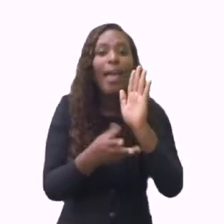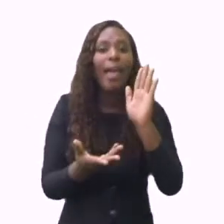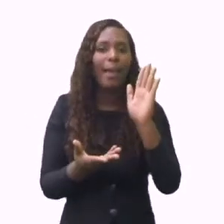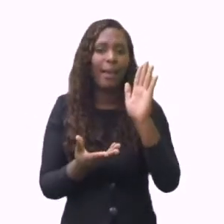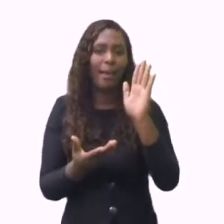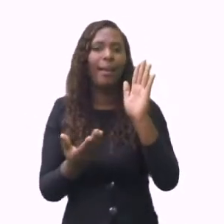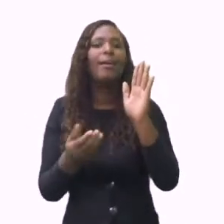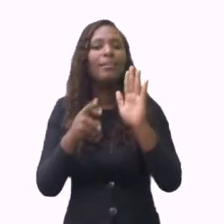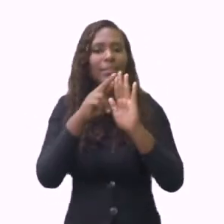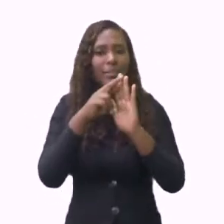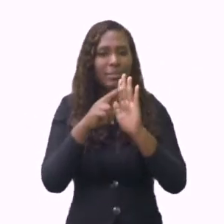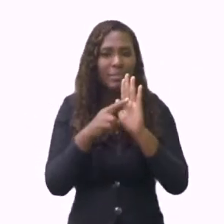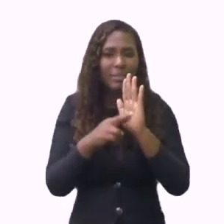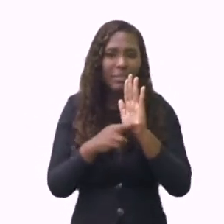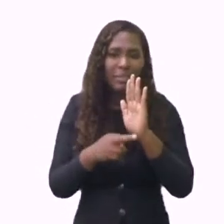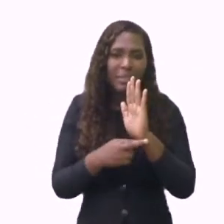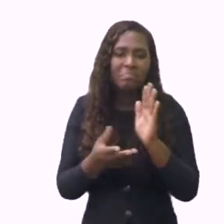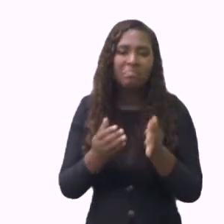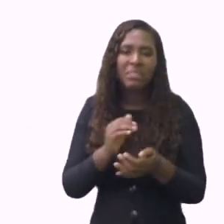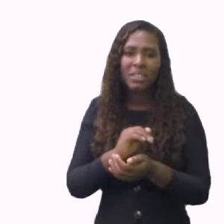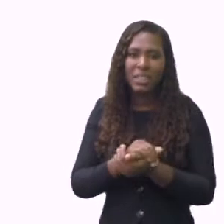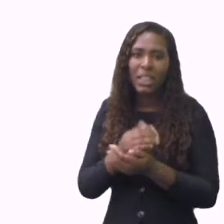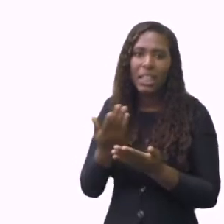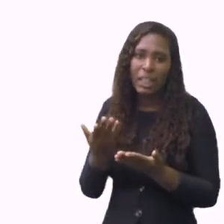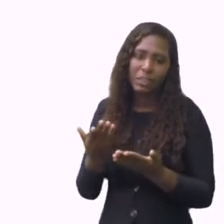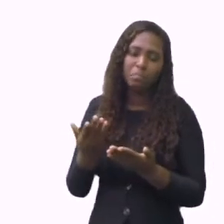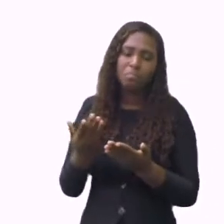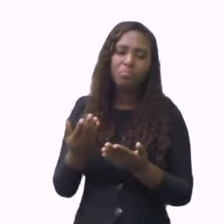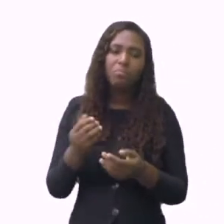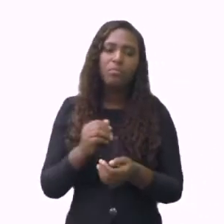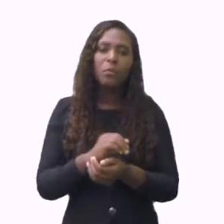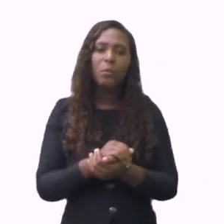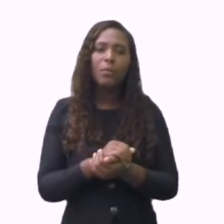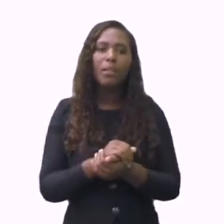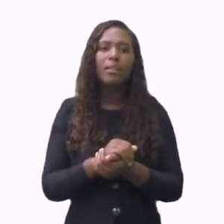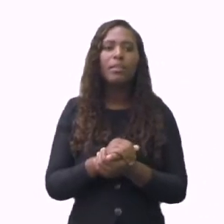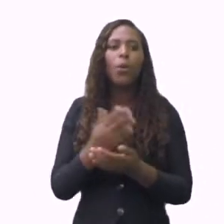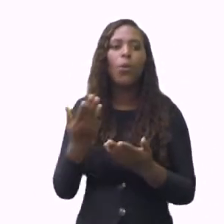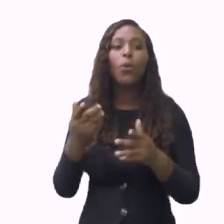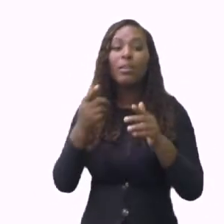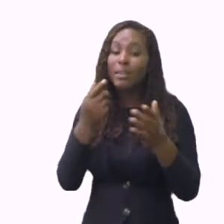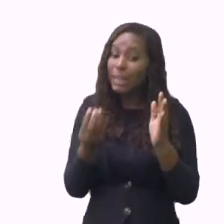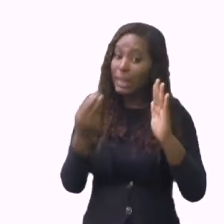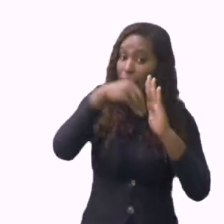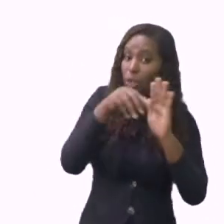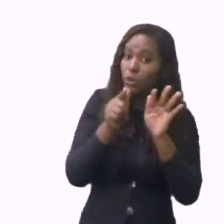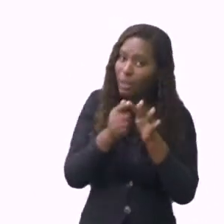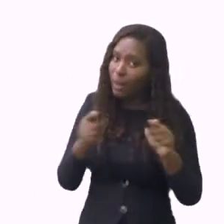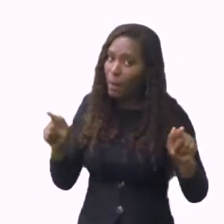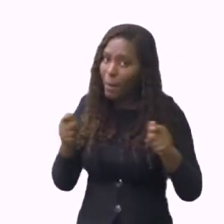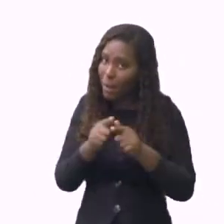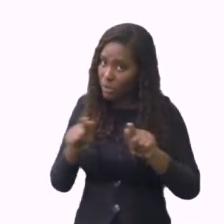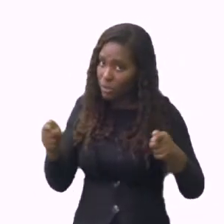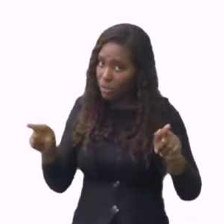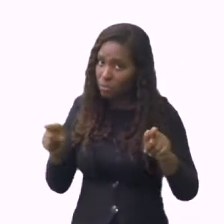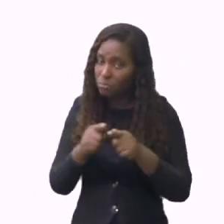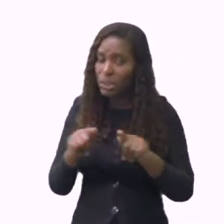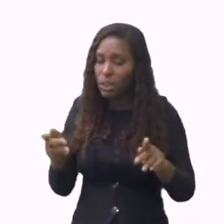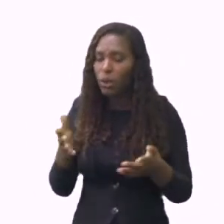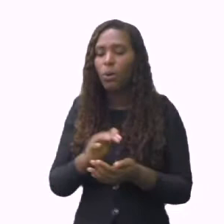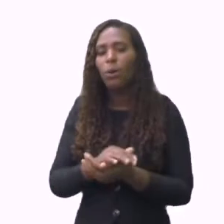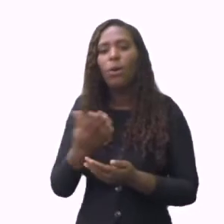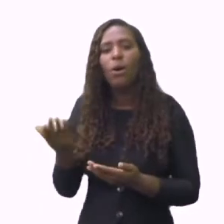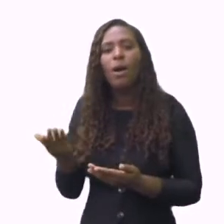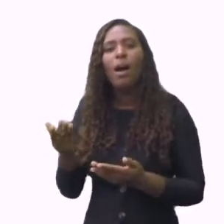uma forma de se apresentar. Então, as palavras, elas precisam estar escritas de forma correta. E